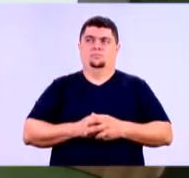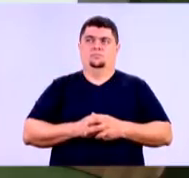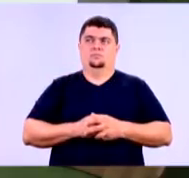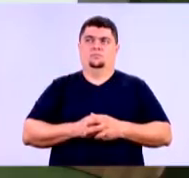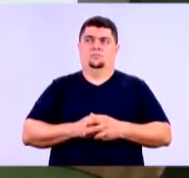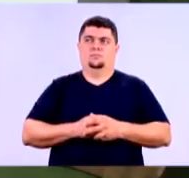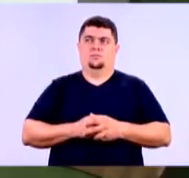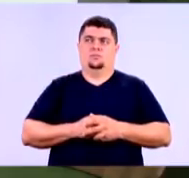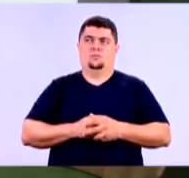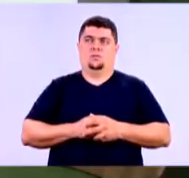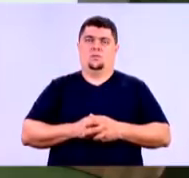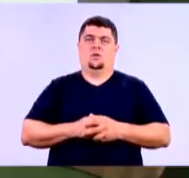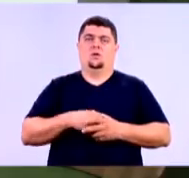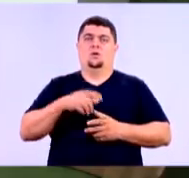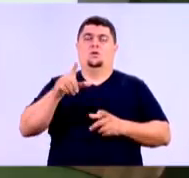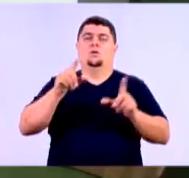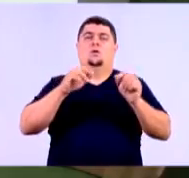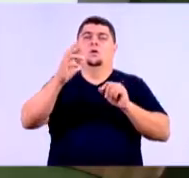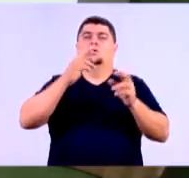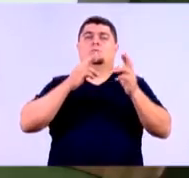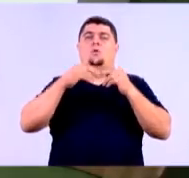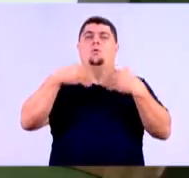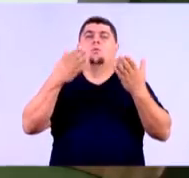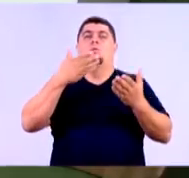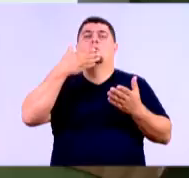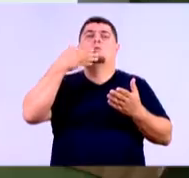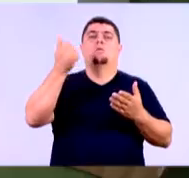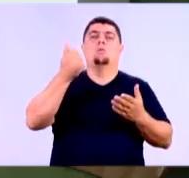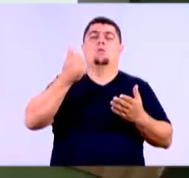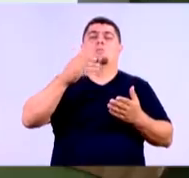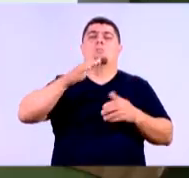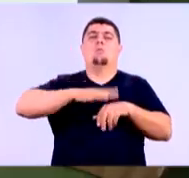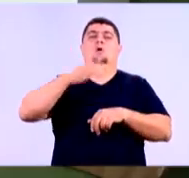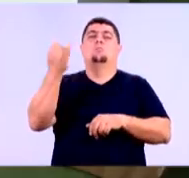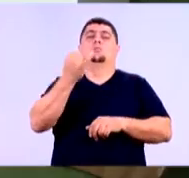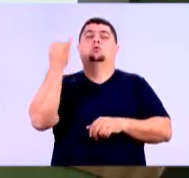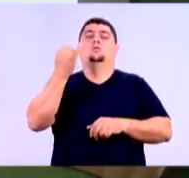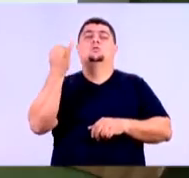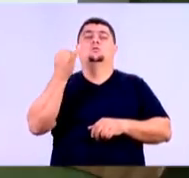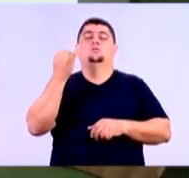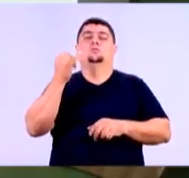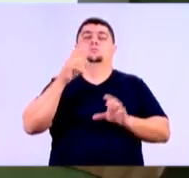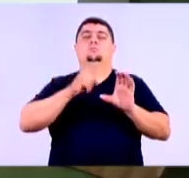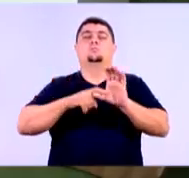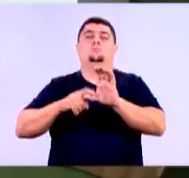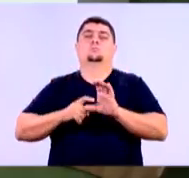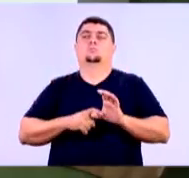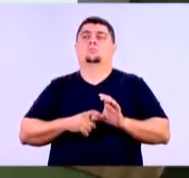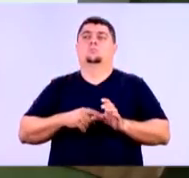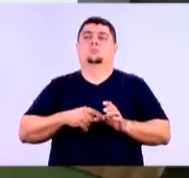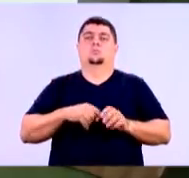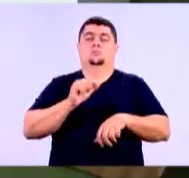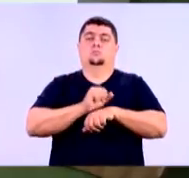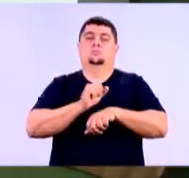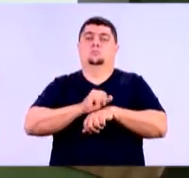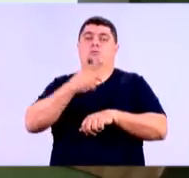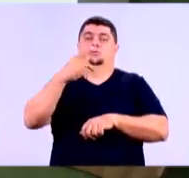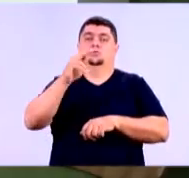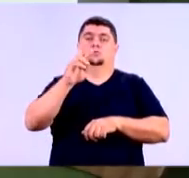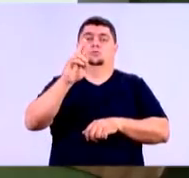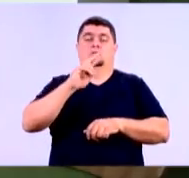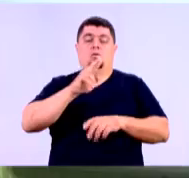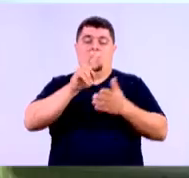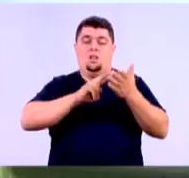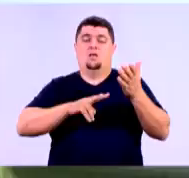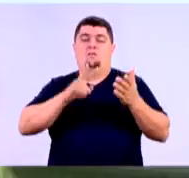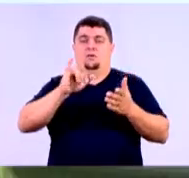vocês responderem qual desses indicadores você considera mais importante para analisar endividamento. Aguardo a sua resposta. Nós vamos ler aqui daqui a